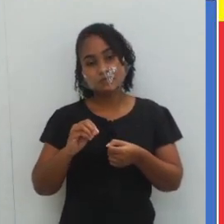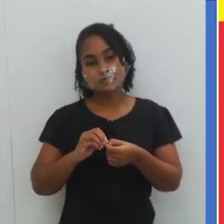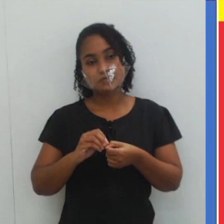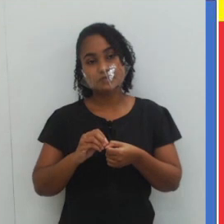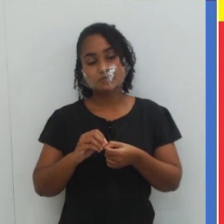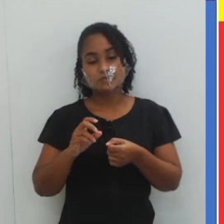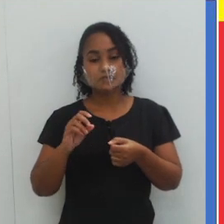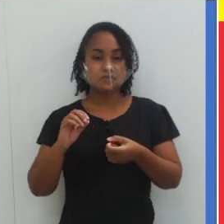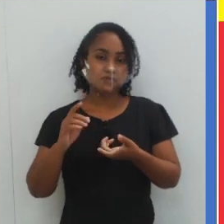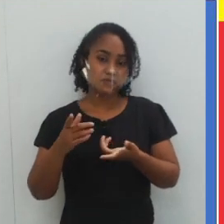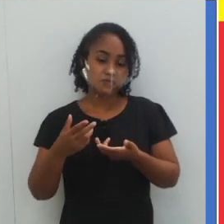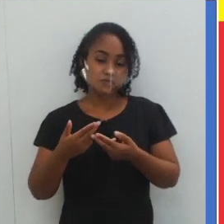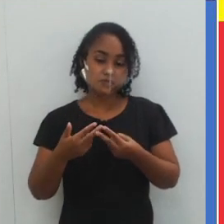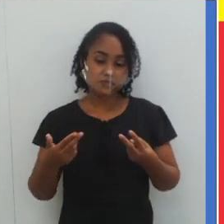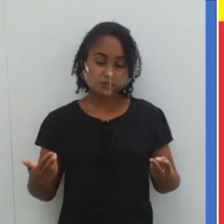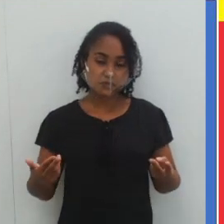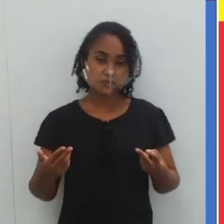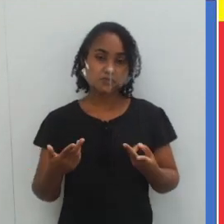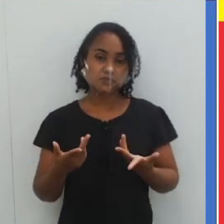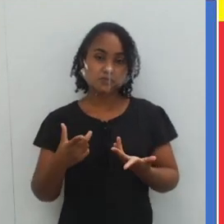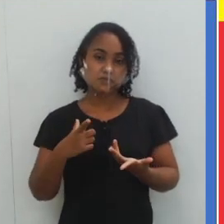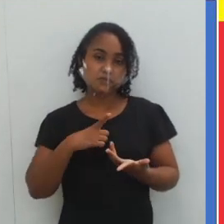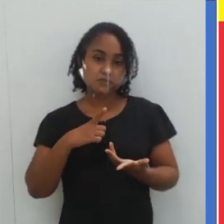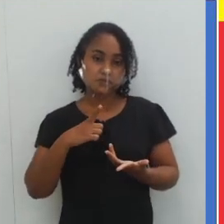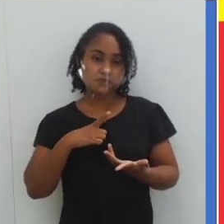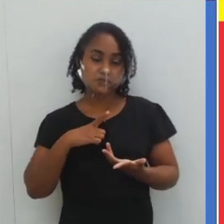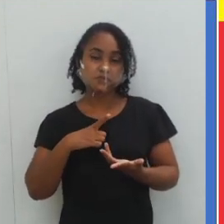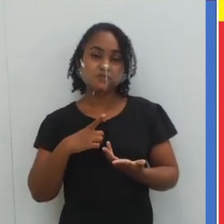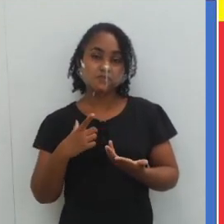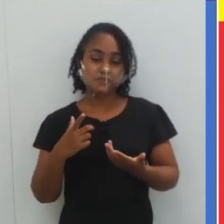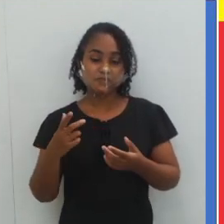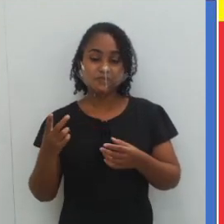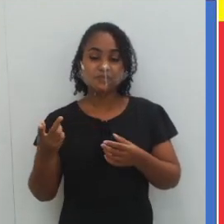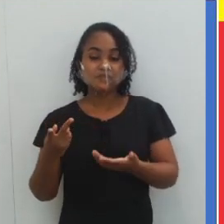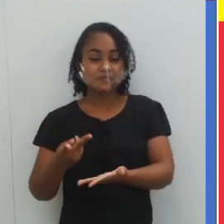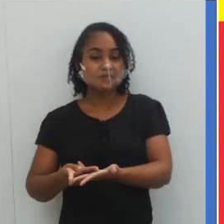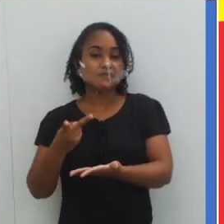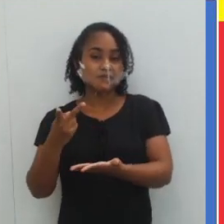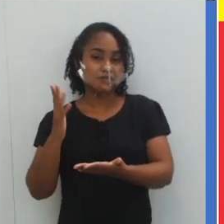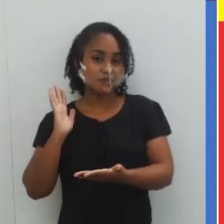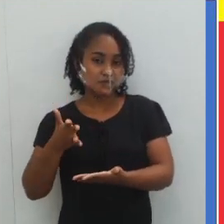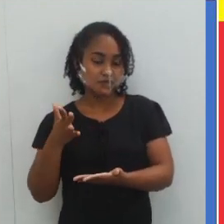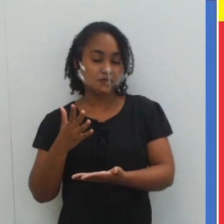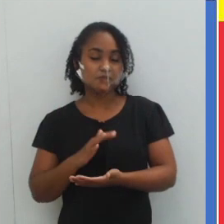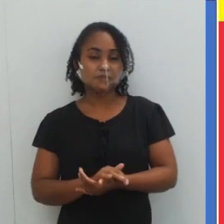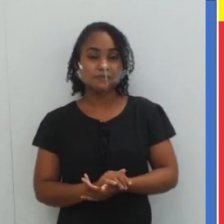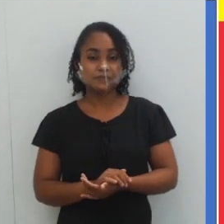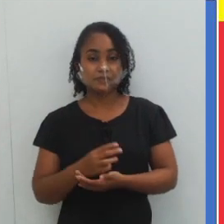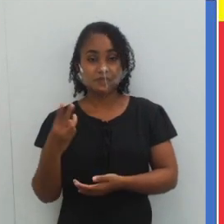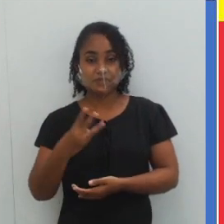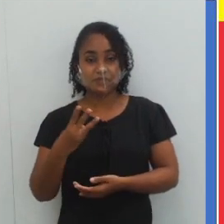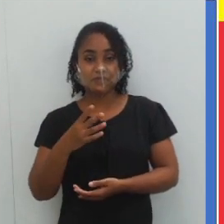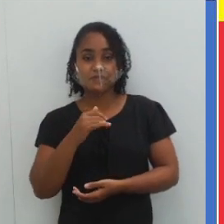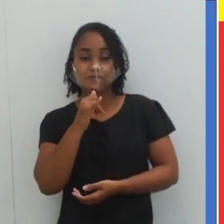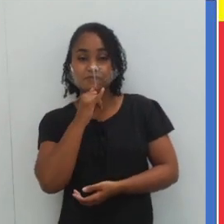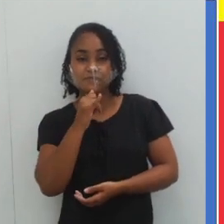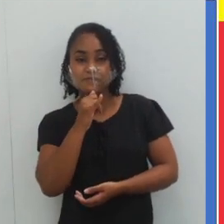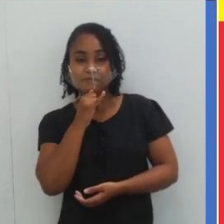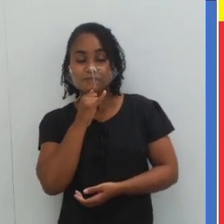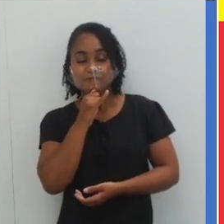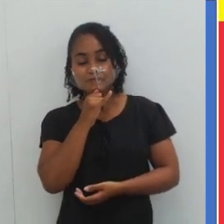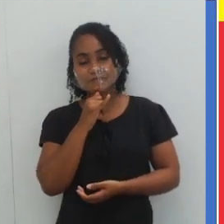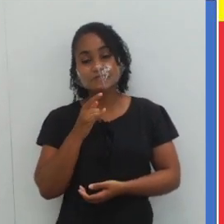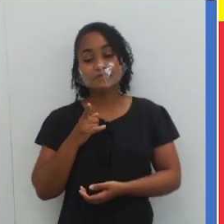estava executando uma outra coisa. Ambos aí são ações que passaram. E abaixo a gente